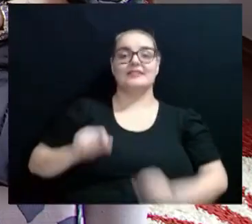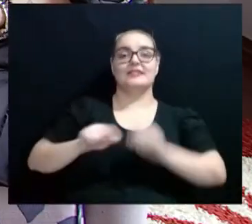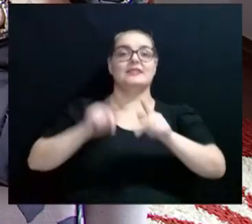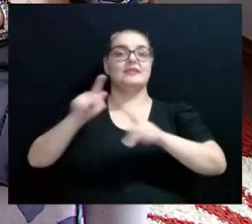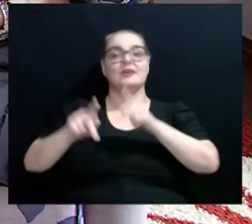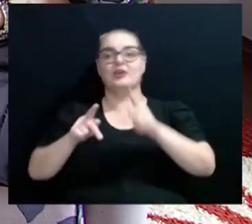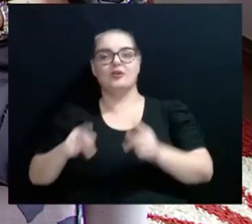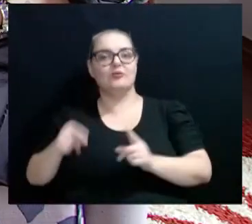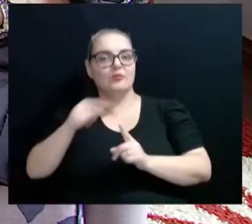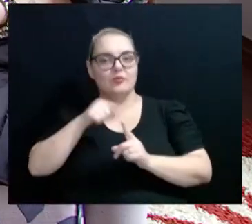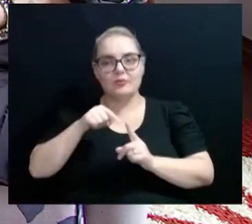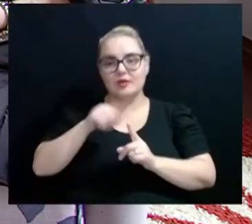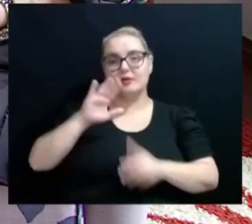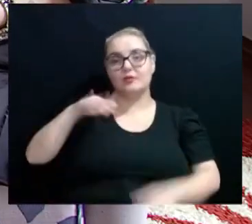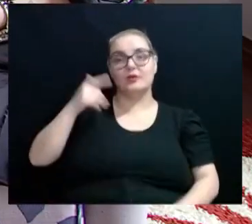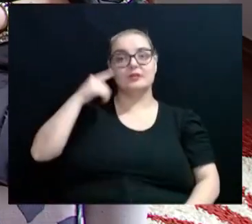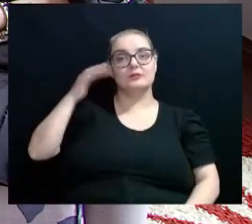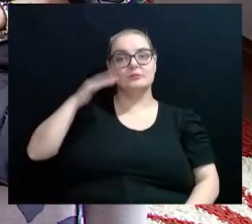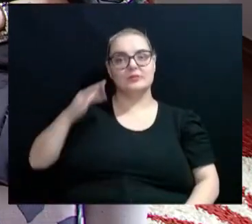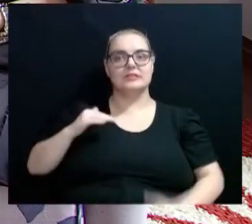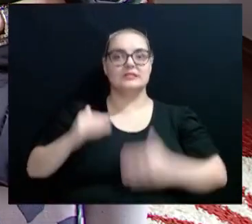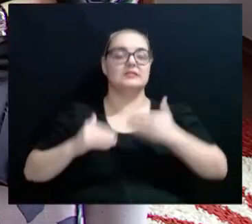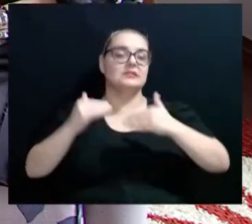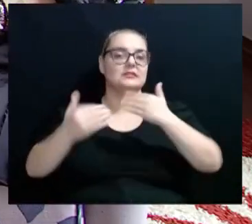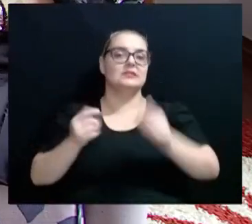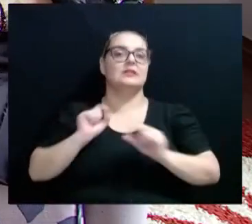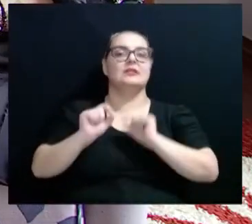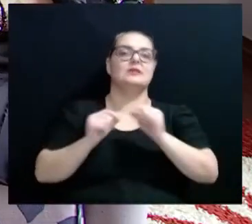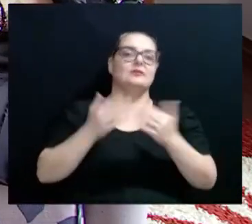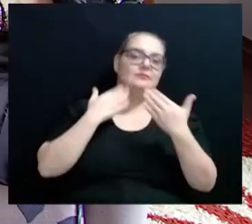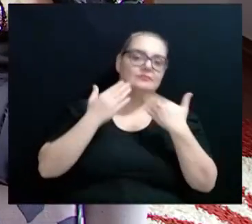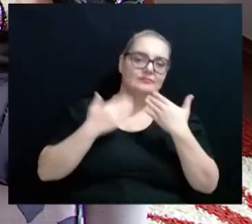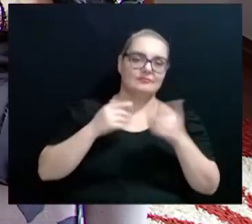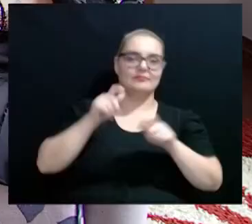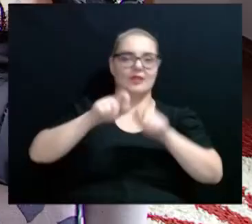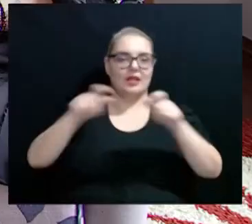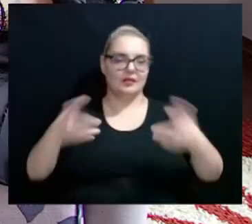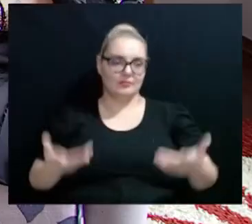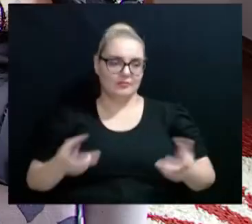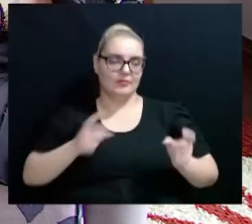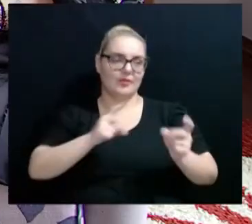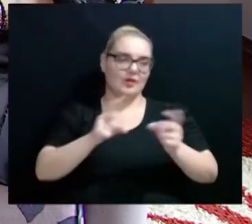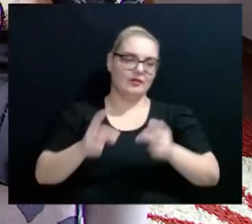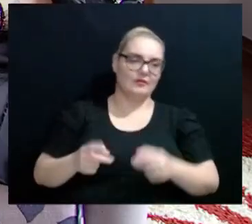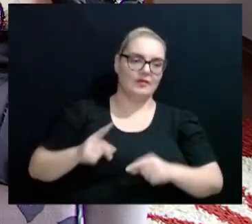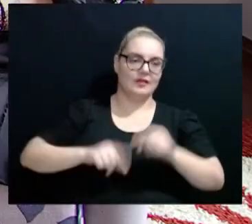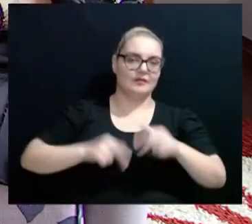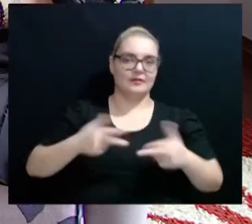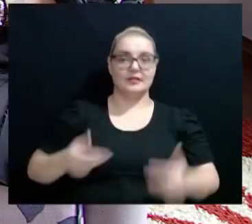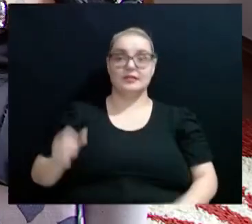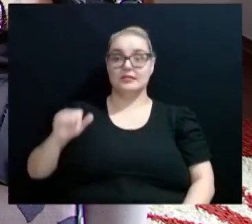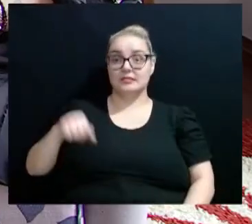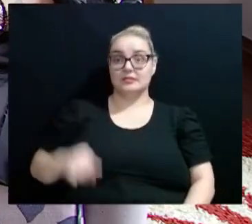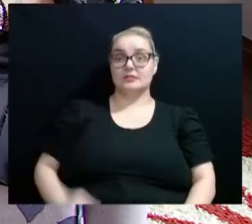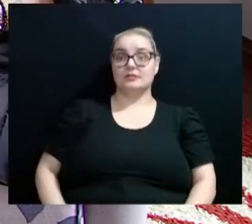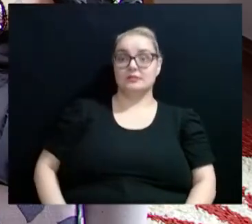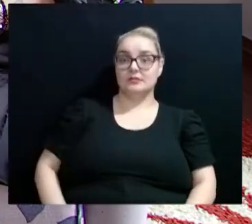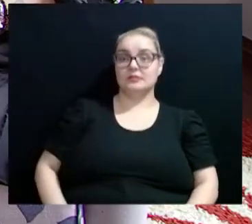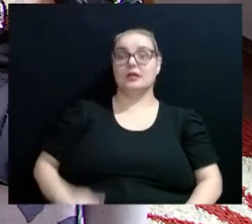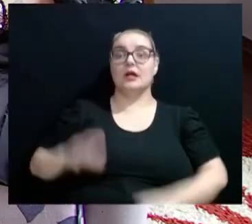é o público-alvo quando você pensa nessa construção e com quem você fala para vender o seu produto?